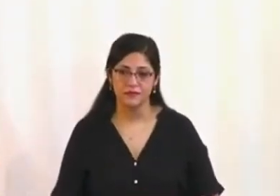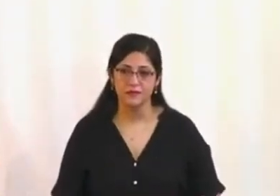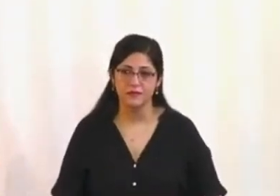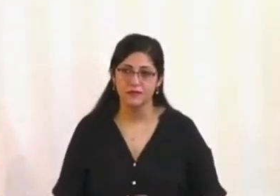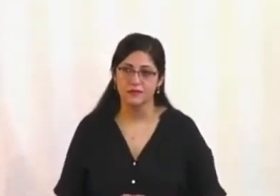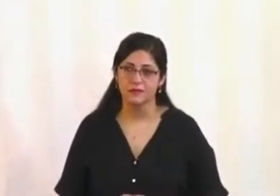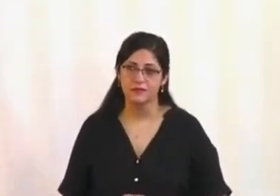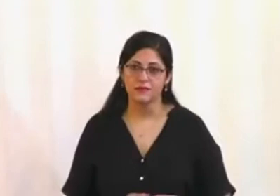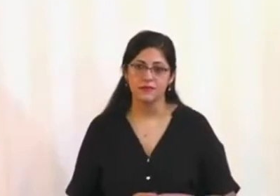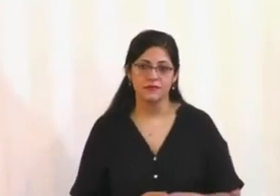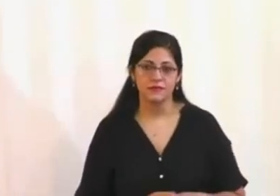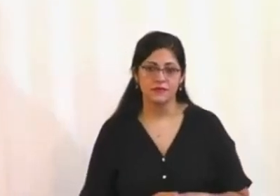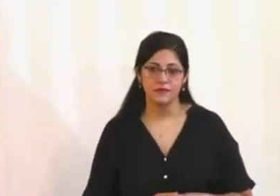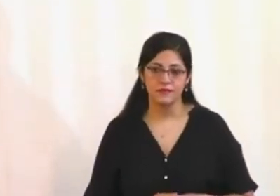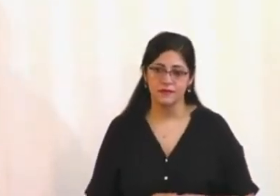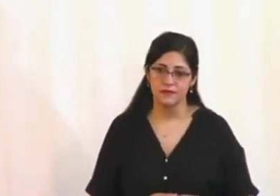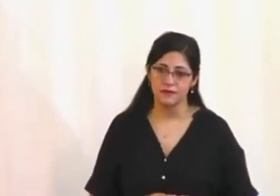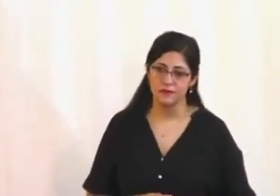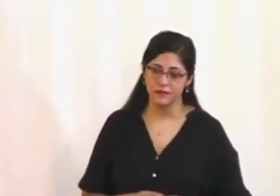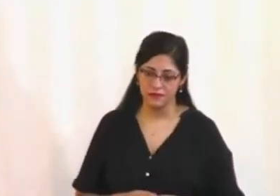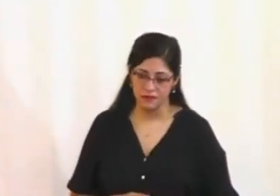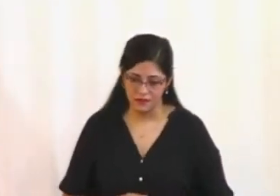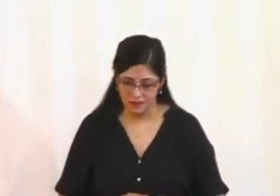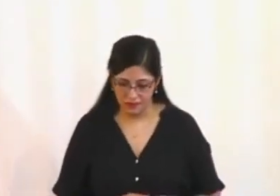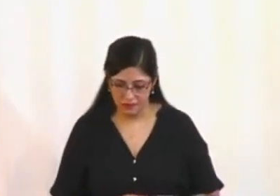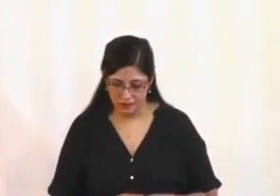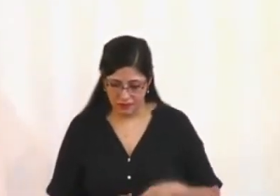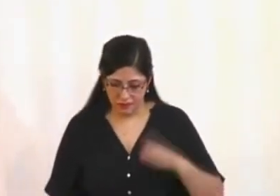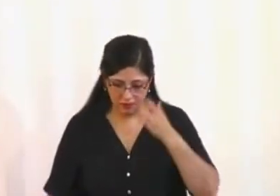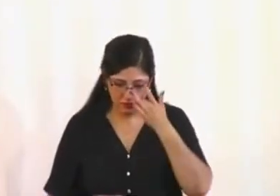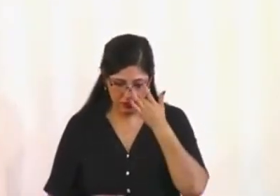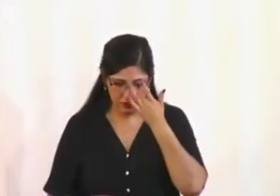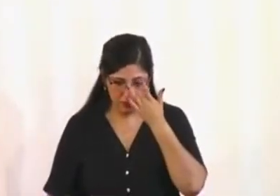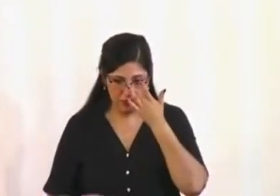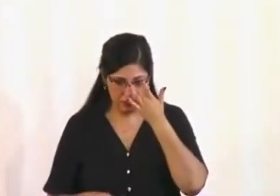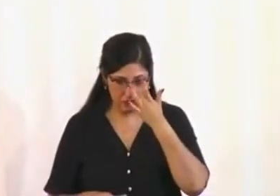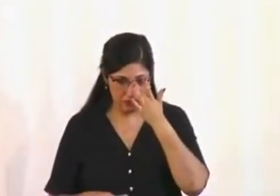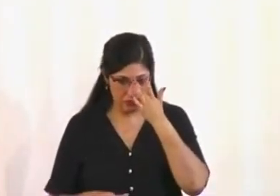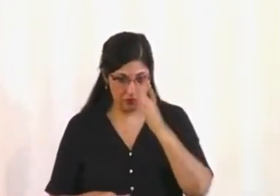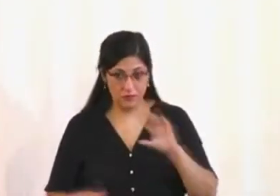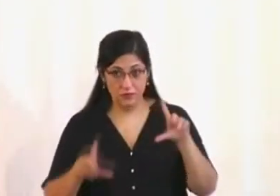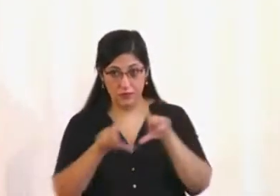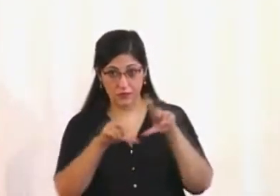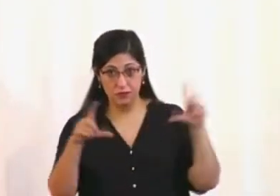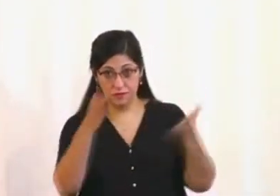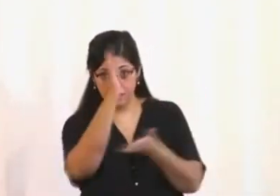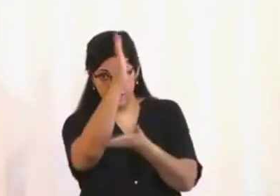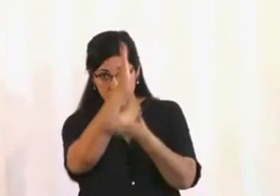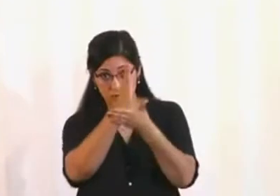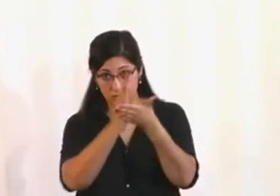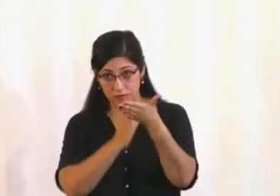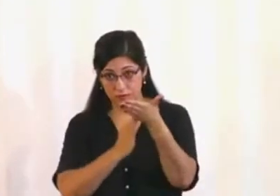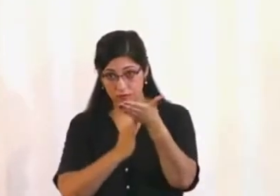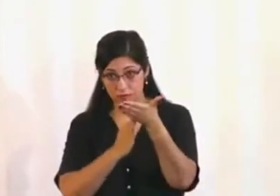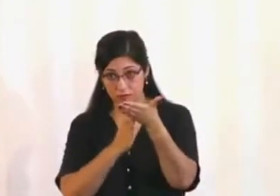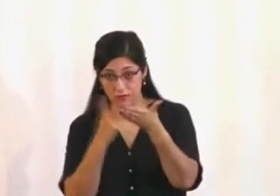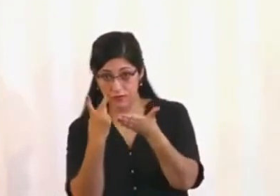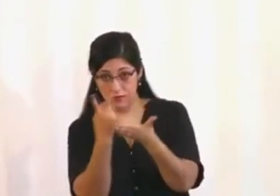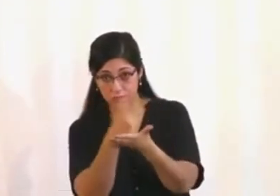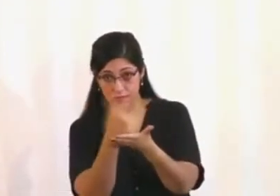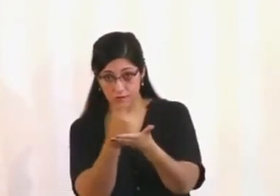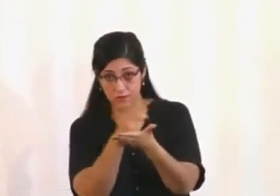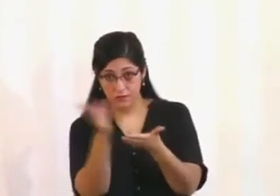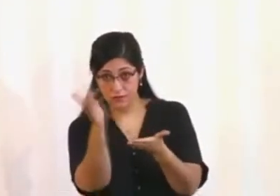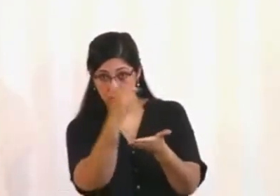para as crianças presentes na igreja. Você fará uma divisão ao meio e você fará 2 desenhos representando 2 instantes na